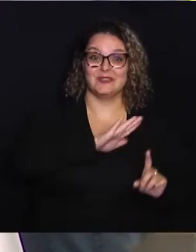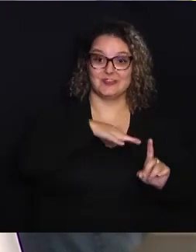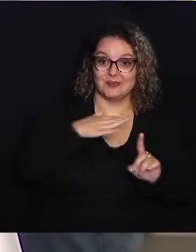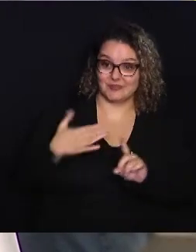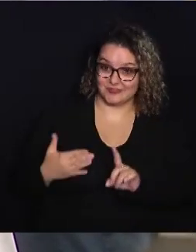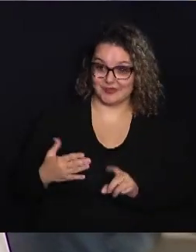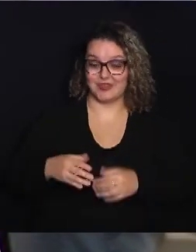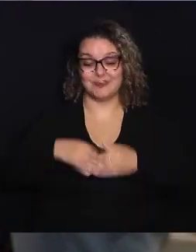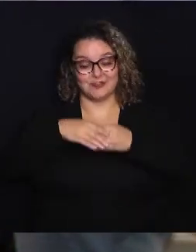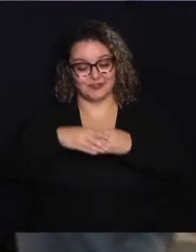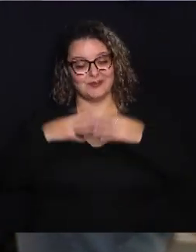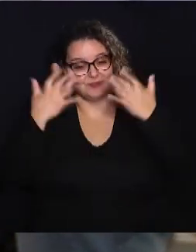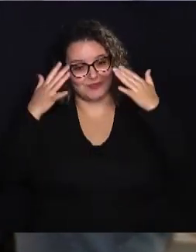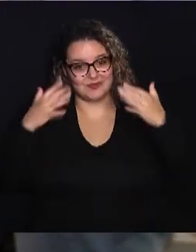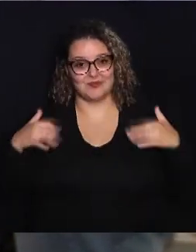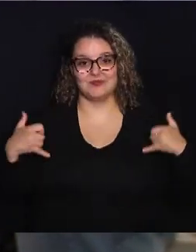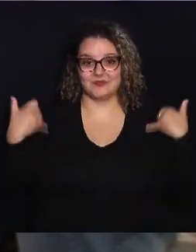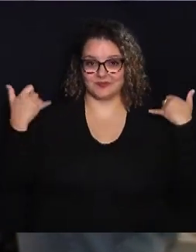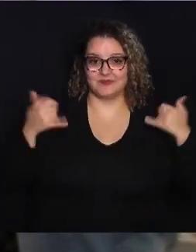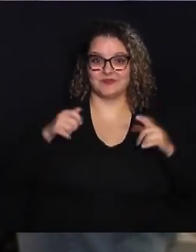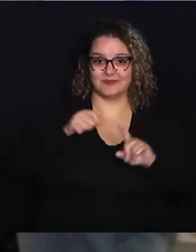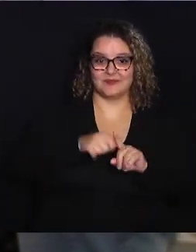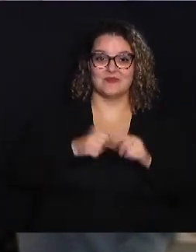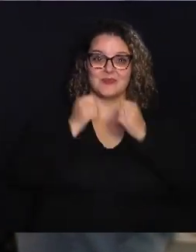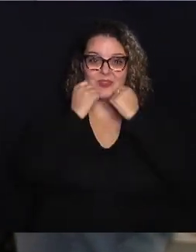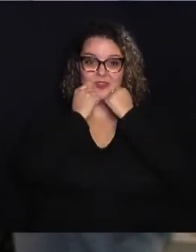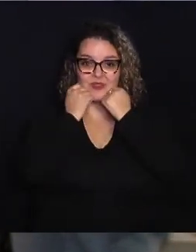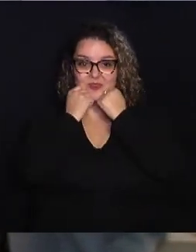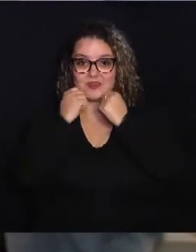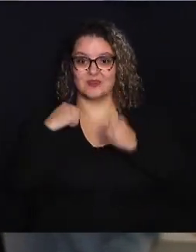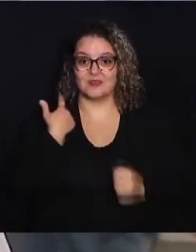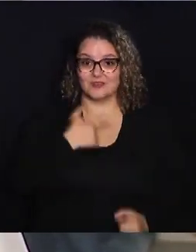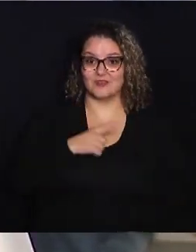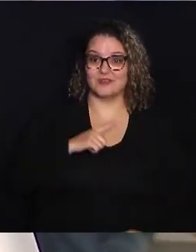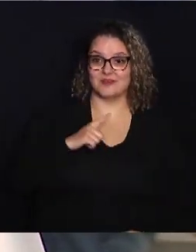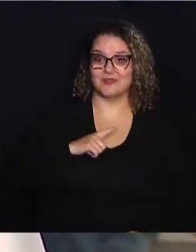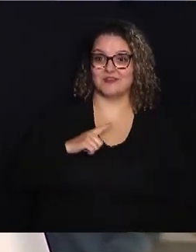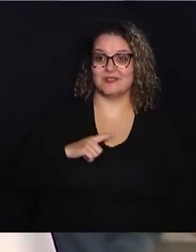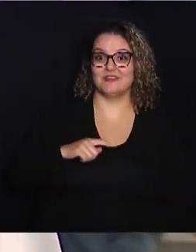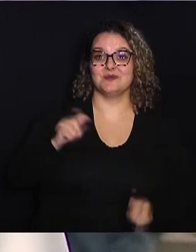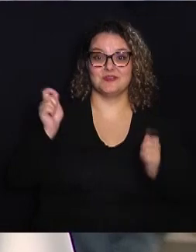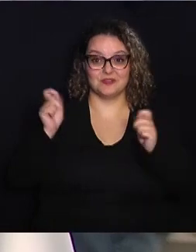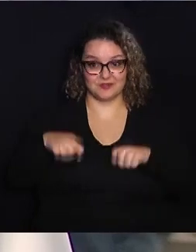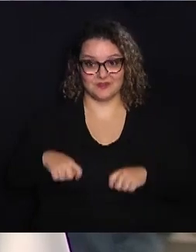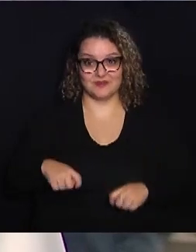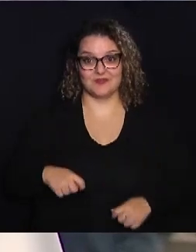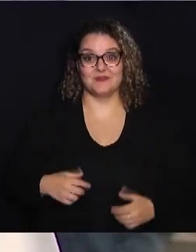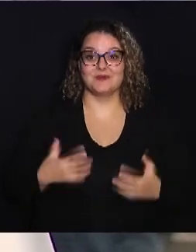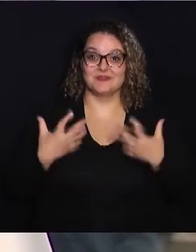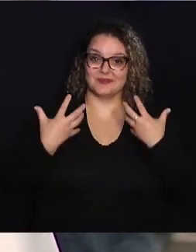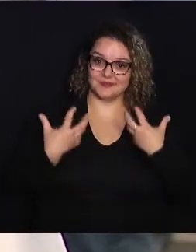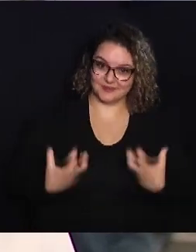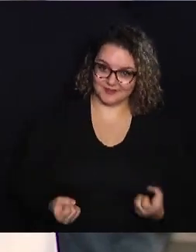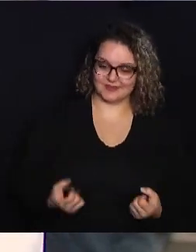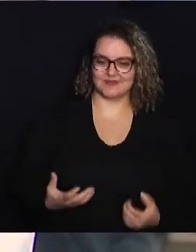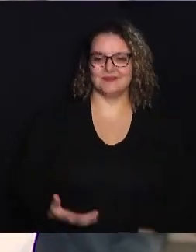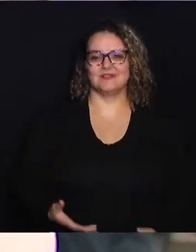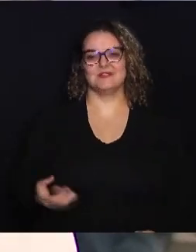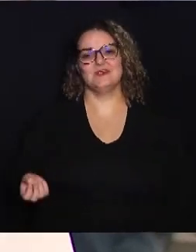né? Além da gente homenagear e cumprimentar os aniversariantes do mês de junho, a gente teve a possibilidade